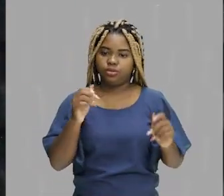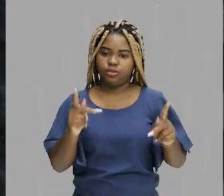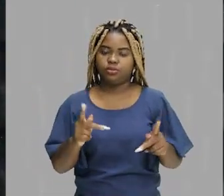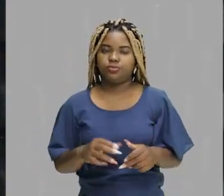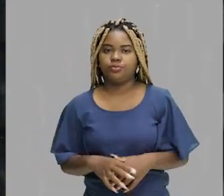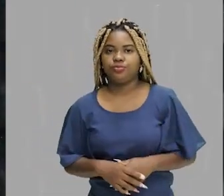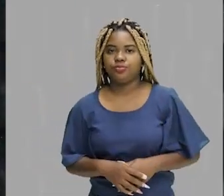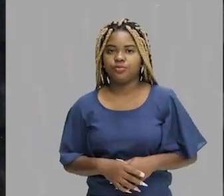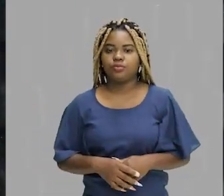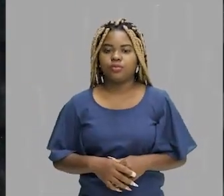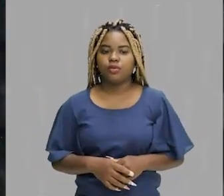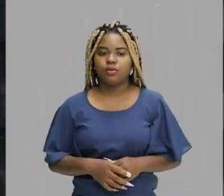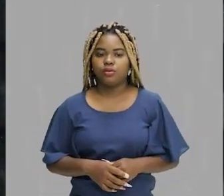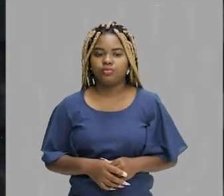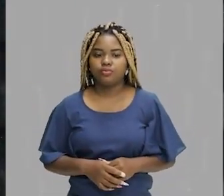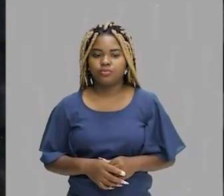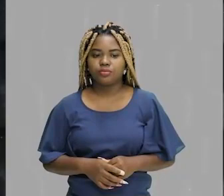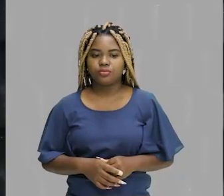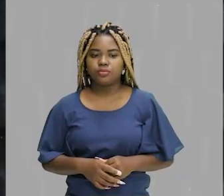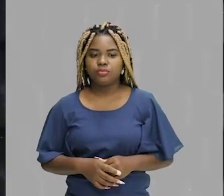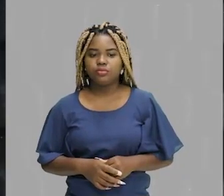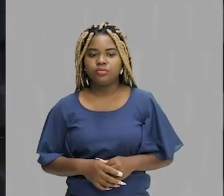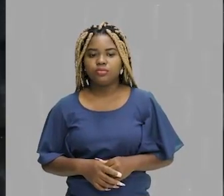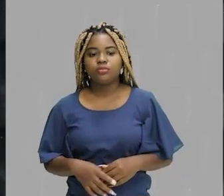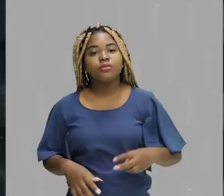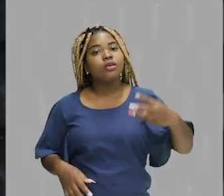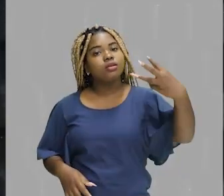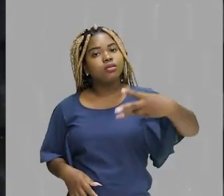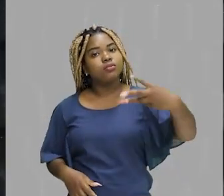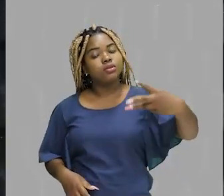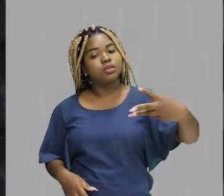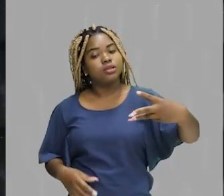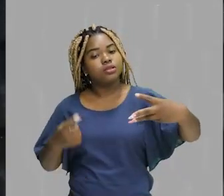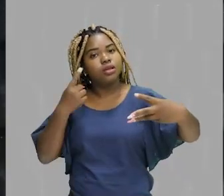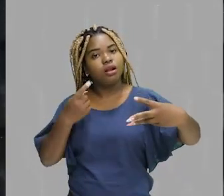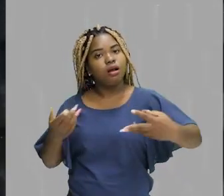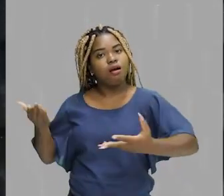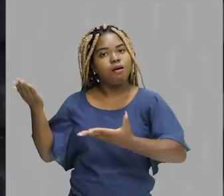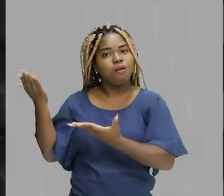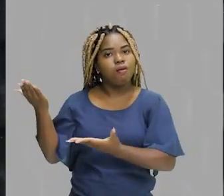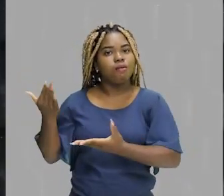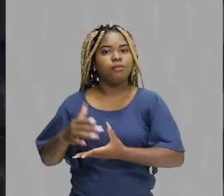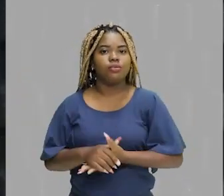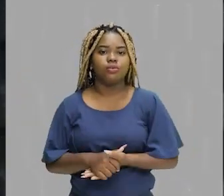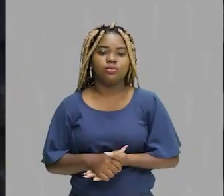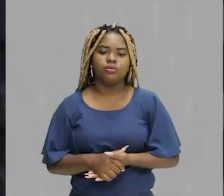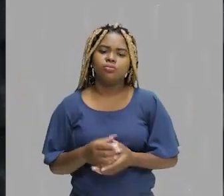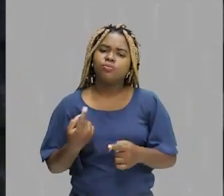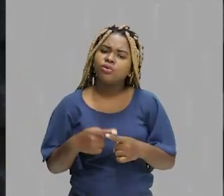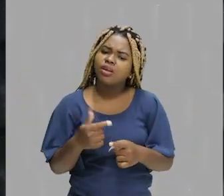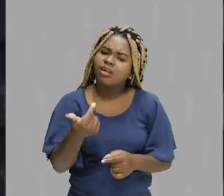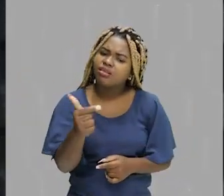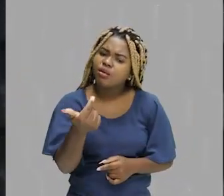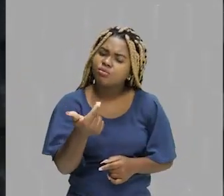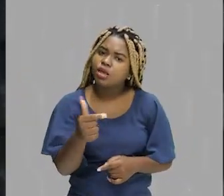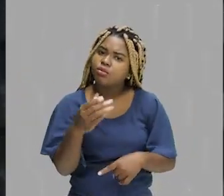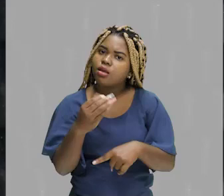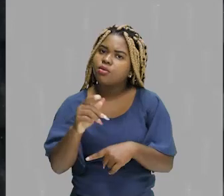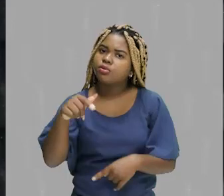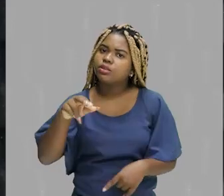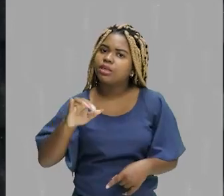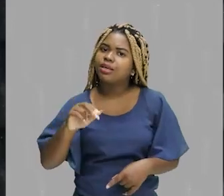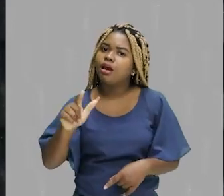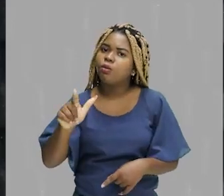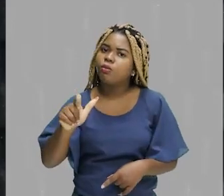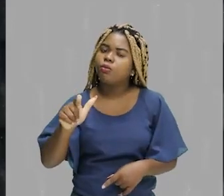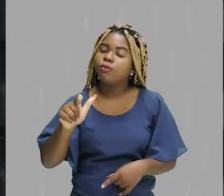sofrer desvio. E nem, olha só, essa estrutura. Por que nós não temos carbono quiral?